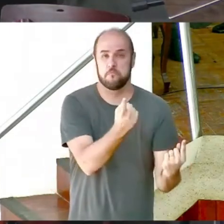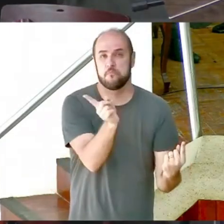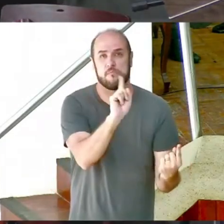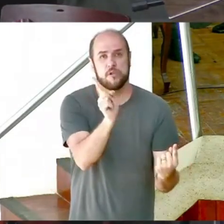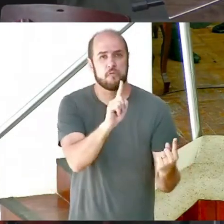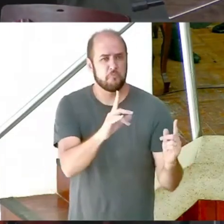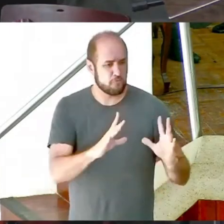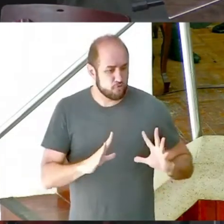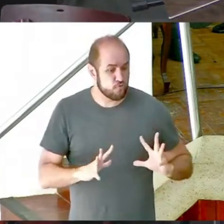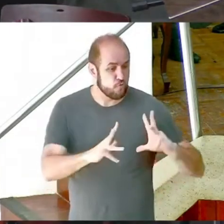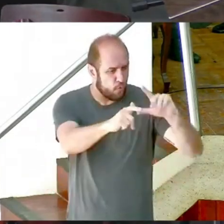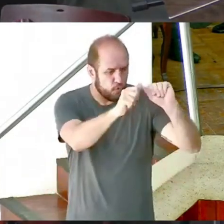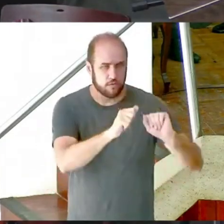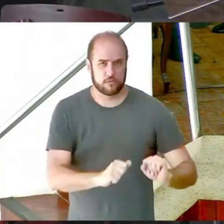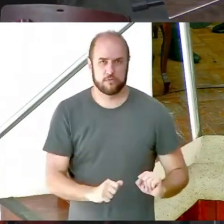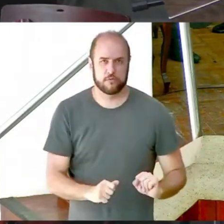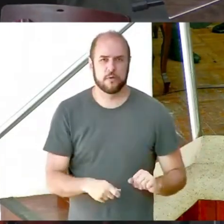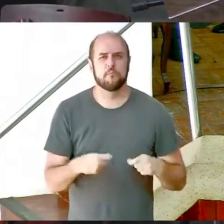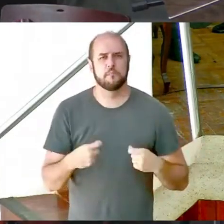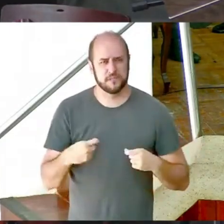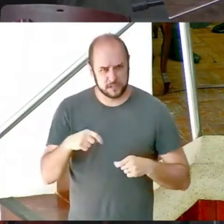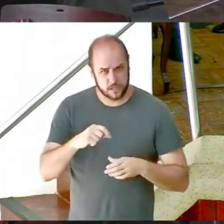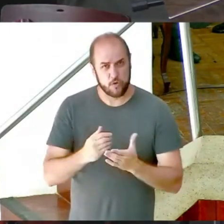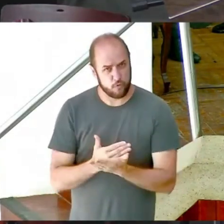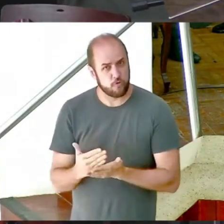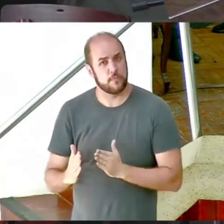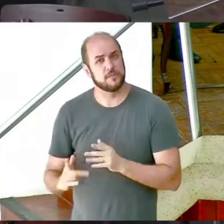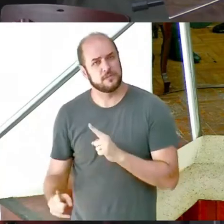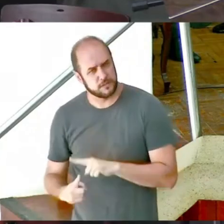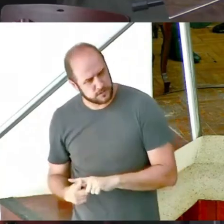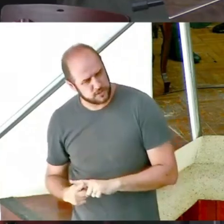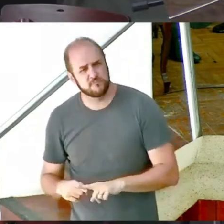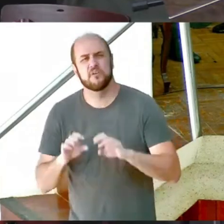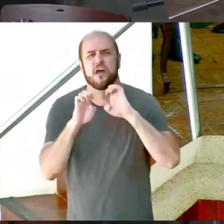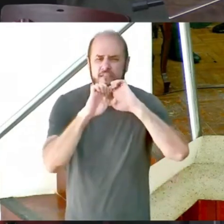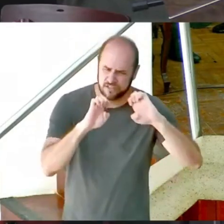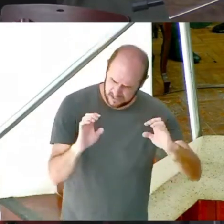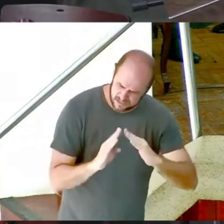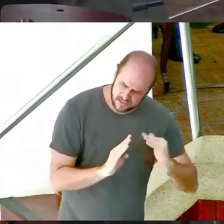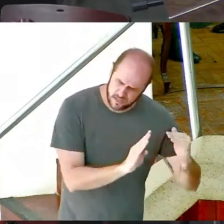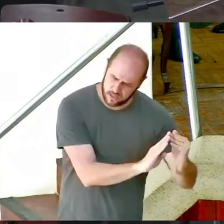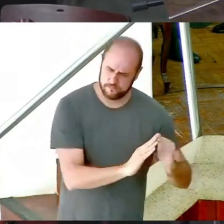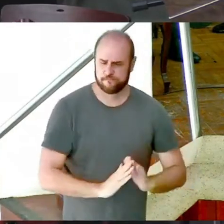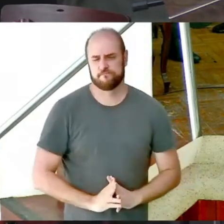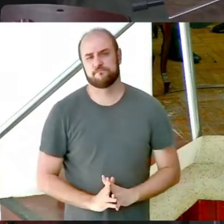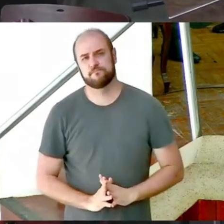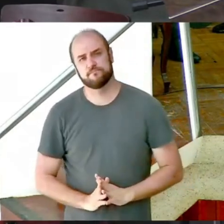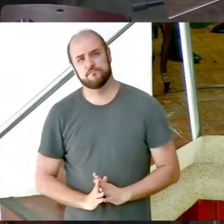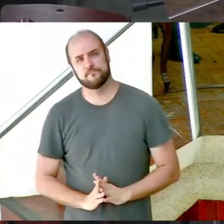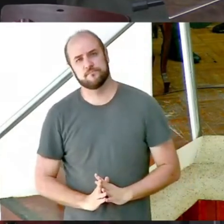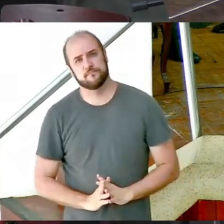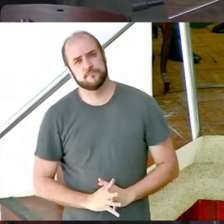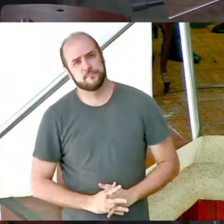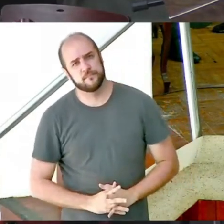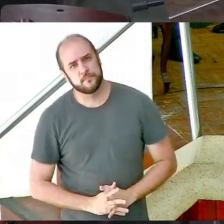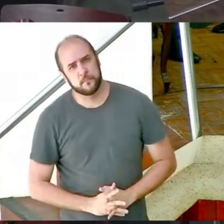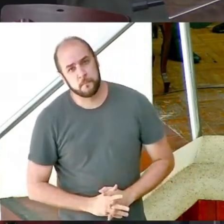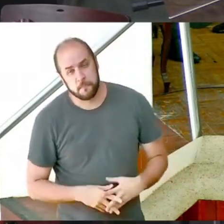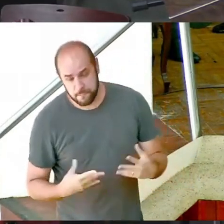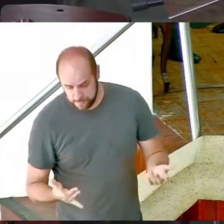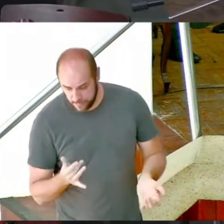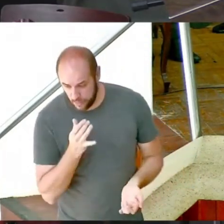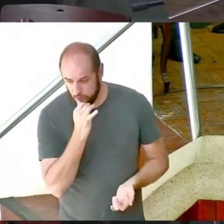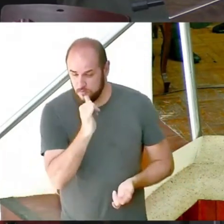igreja. Temos que plantar a igreja. Temos que evangelizar os vizinhos. E eu deixo um